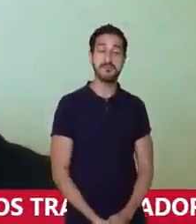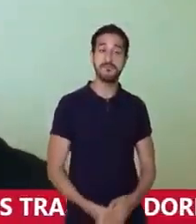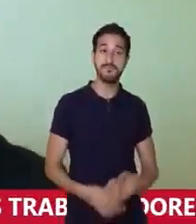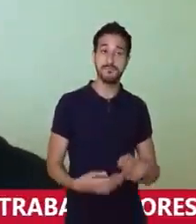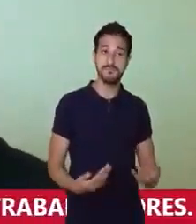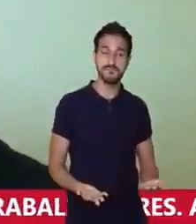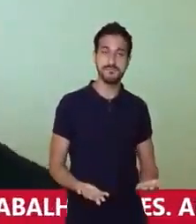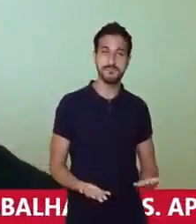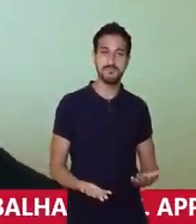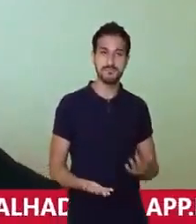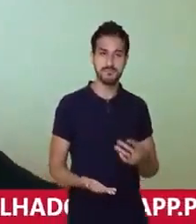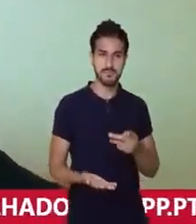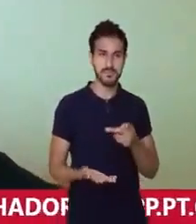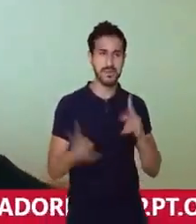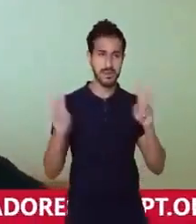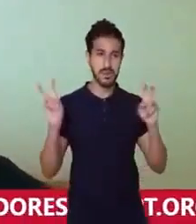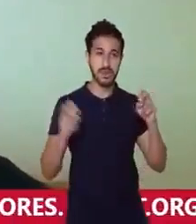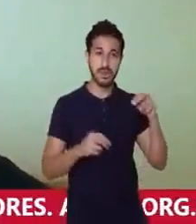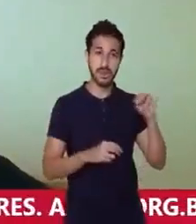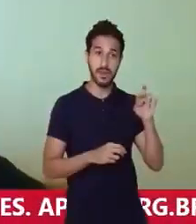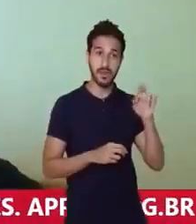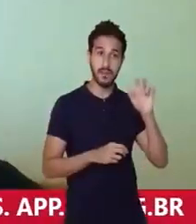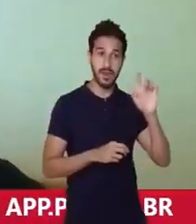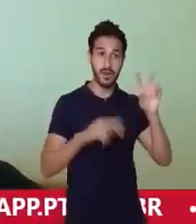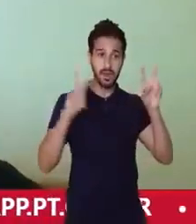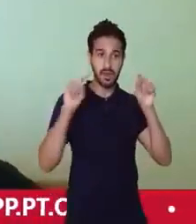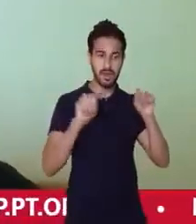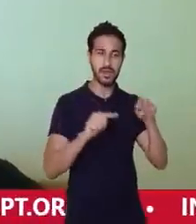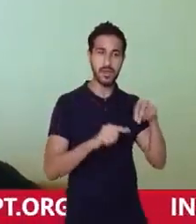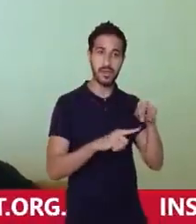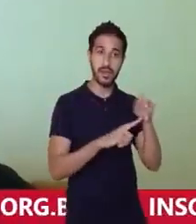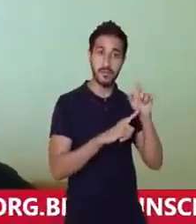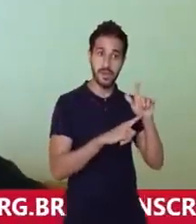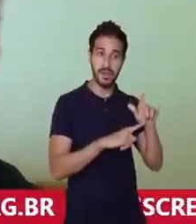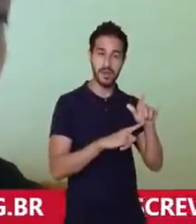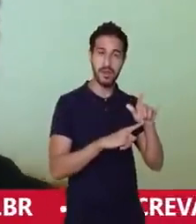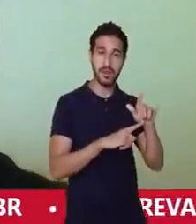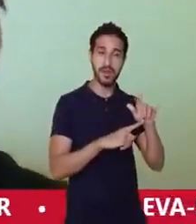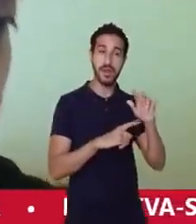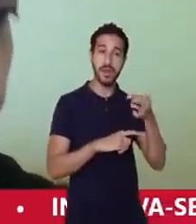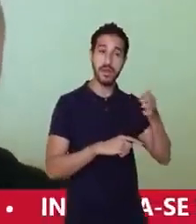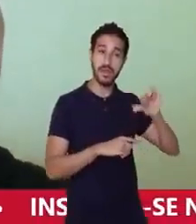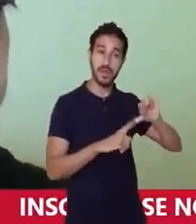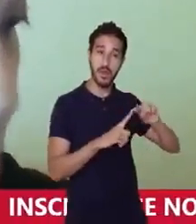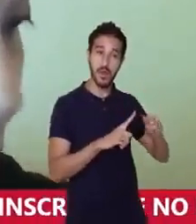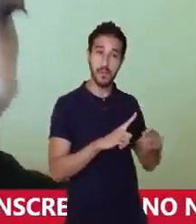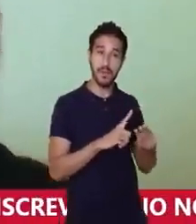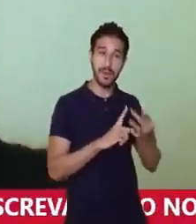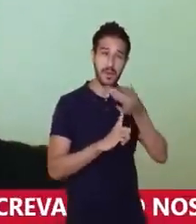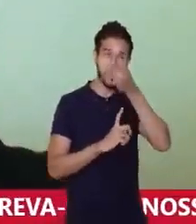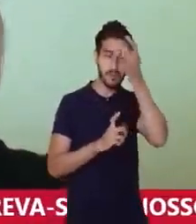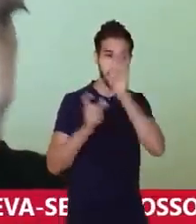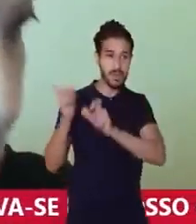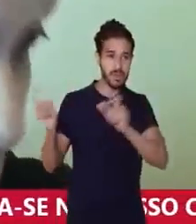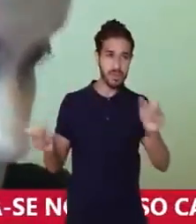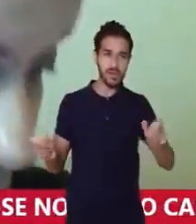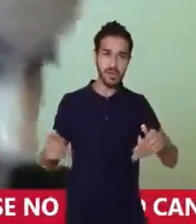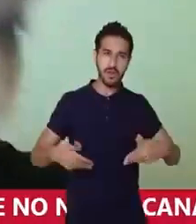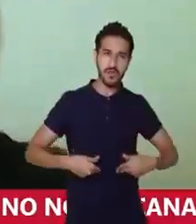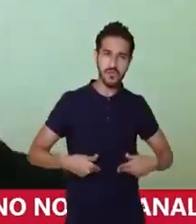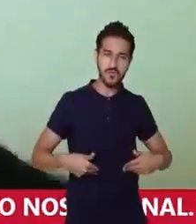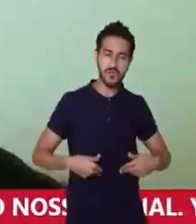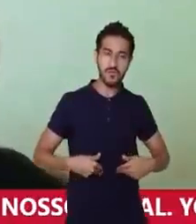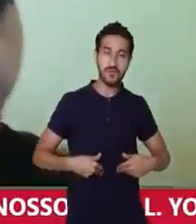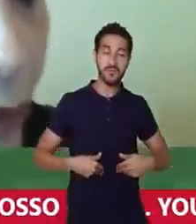Então, a pauta neoliberal é isso. A pauta neoliberal é 19 milhões de pessoas passando